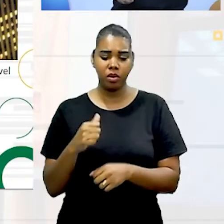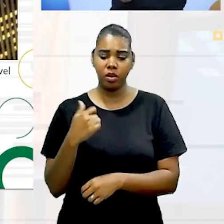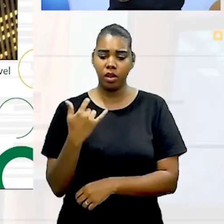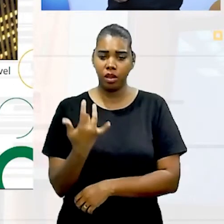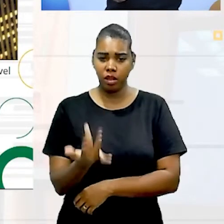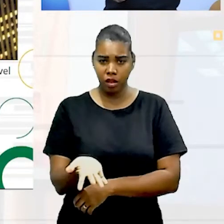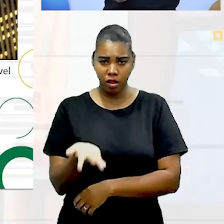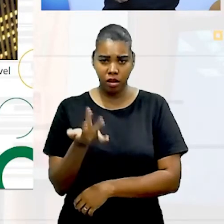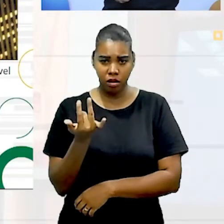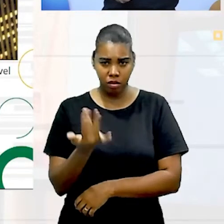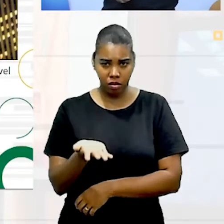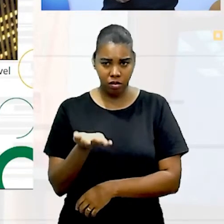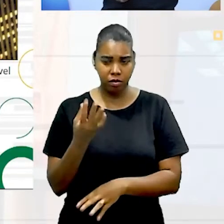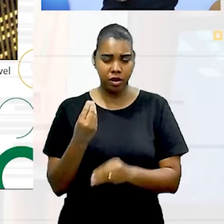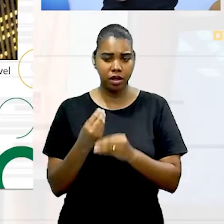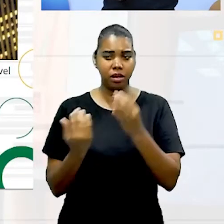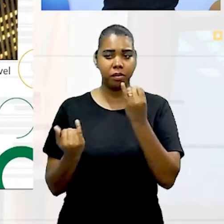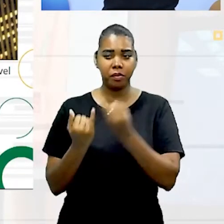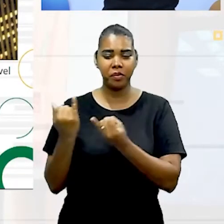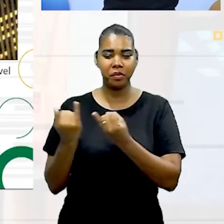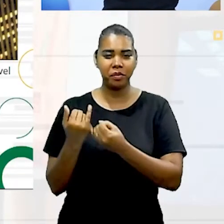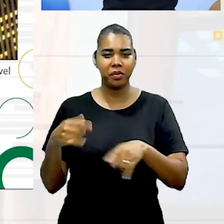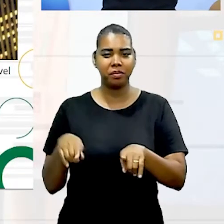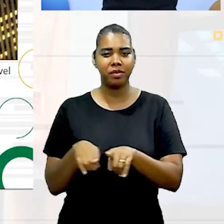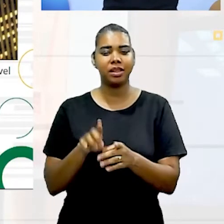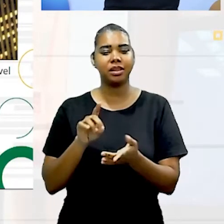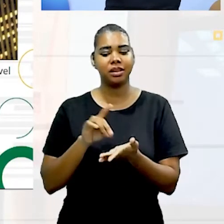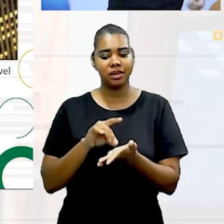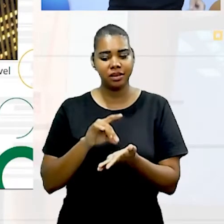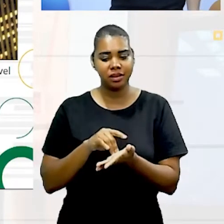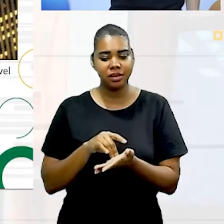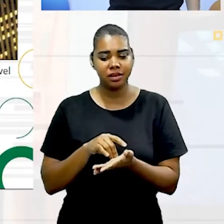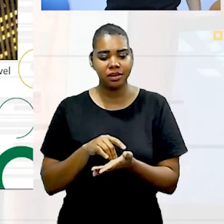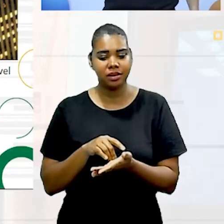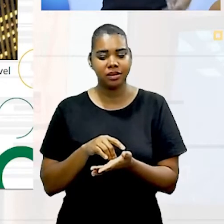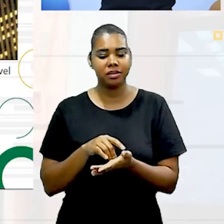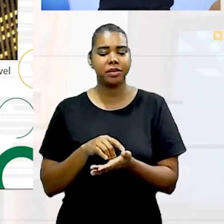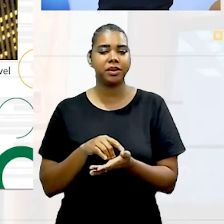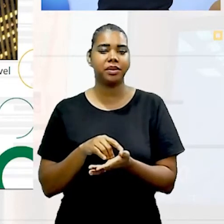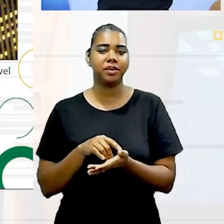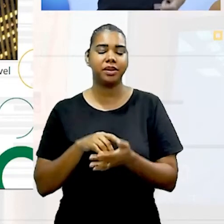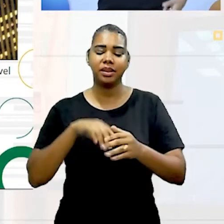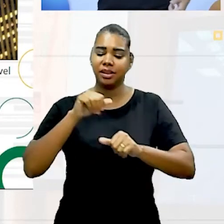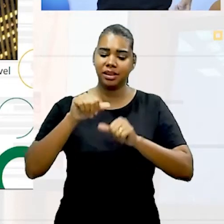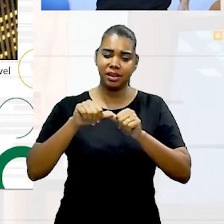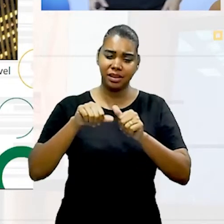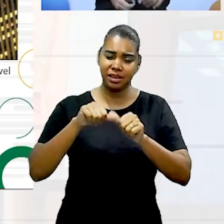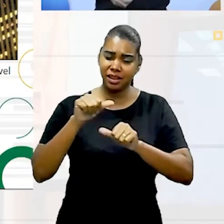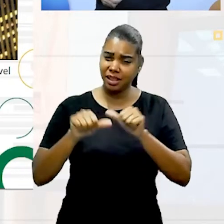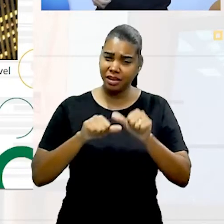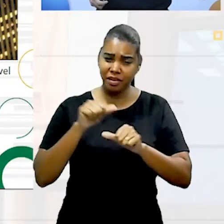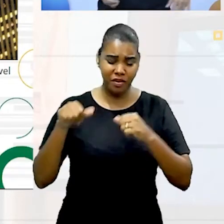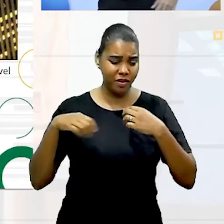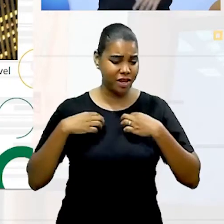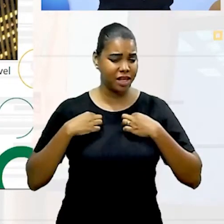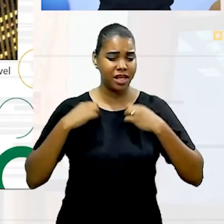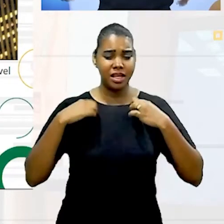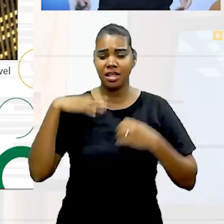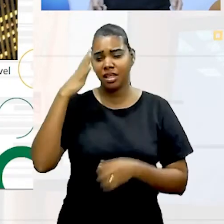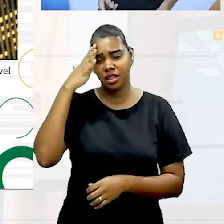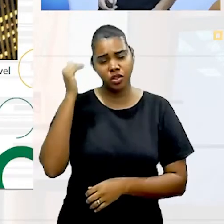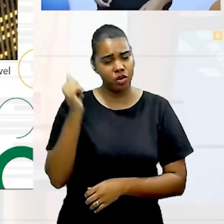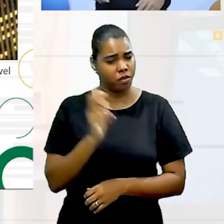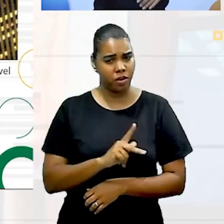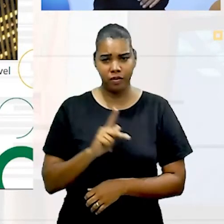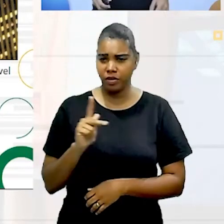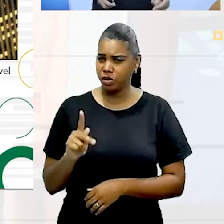tem uma parte muito parecida, que é quando a cidade entra em caos e ele tem que refazer um traje, ele descobre que o professor era um vilão